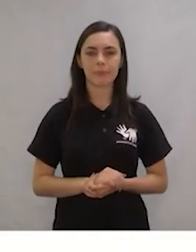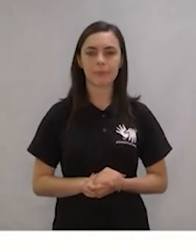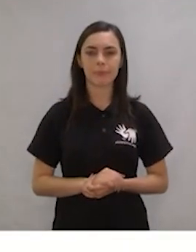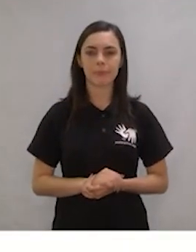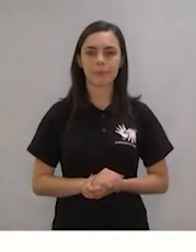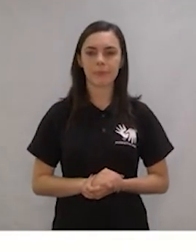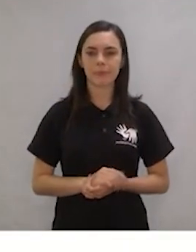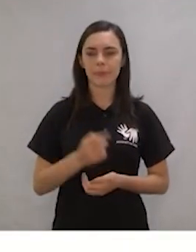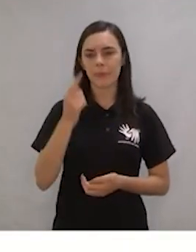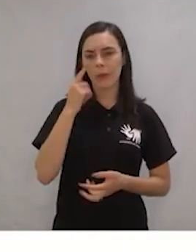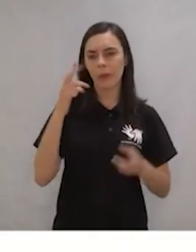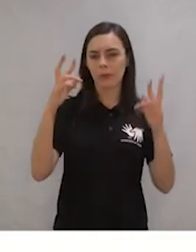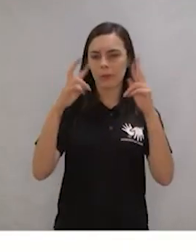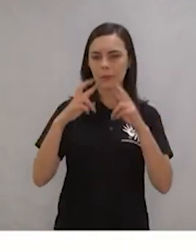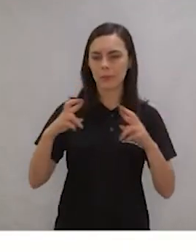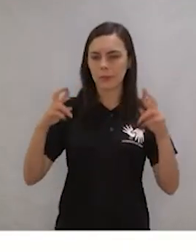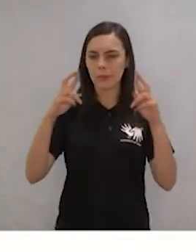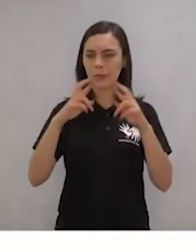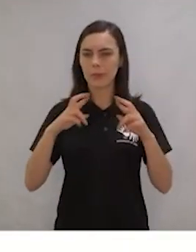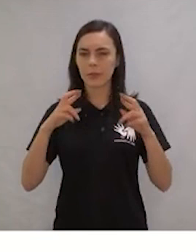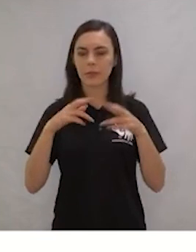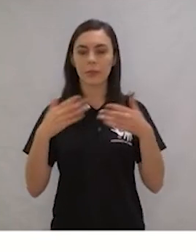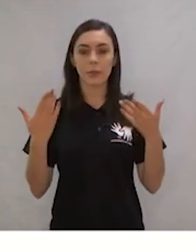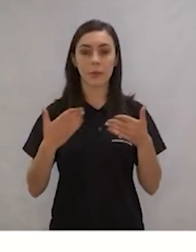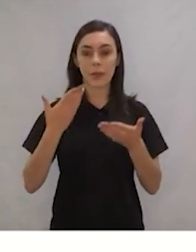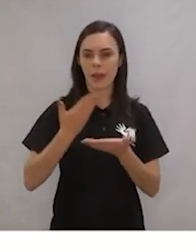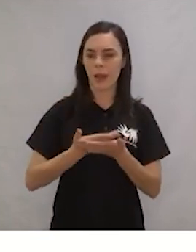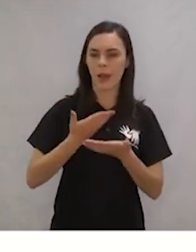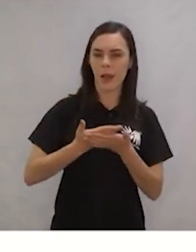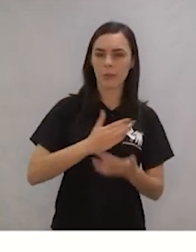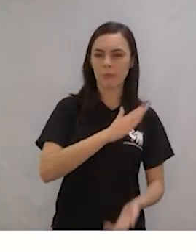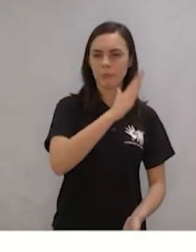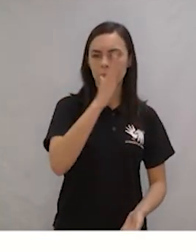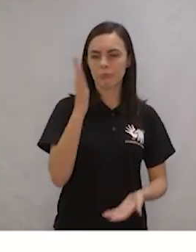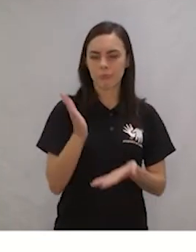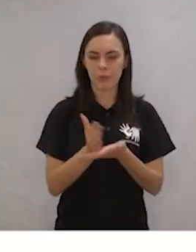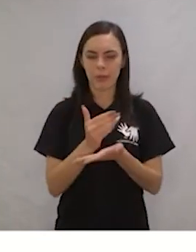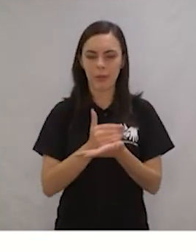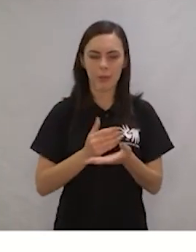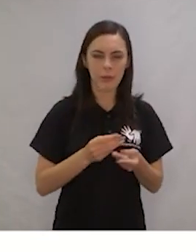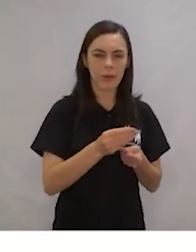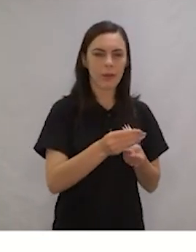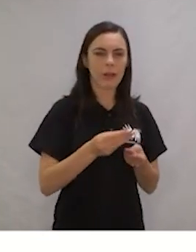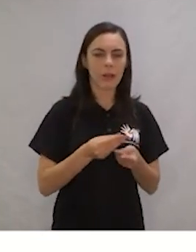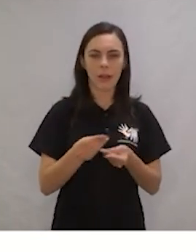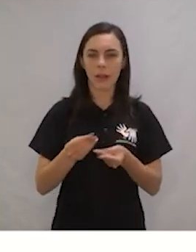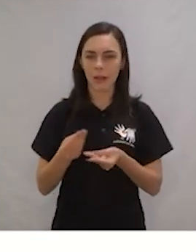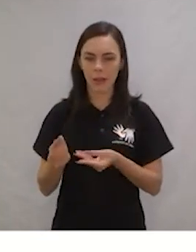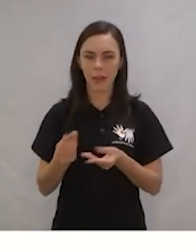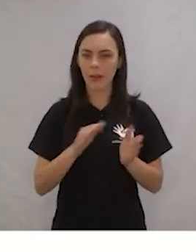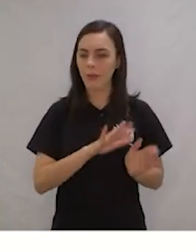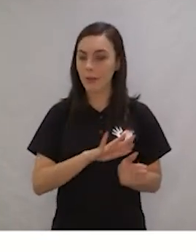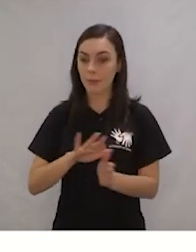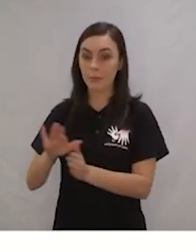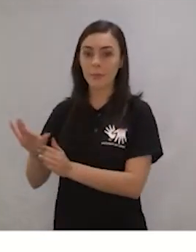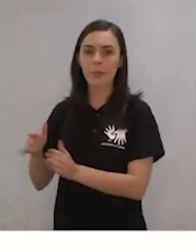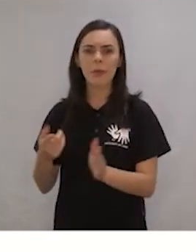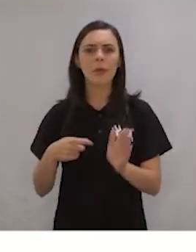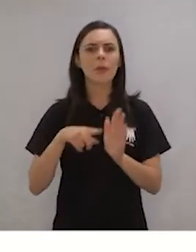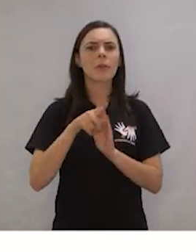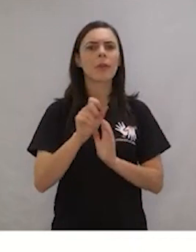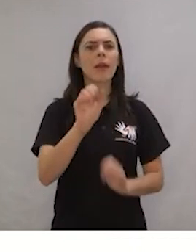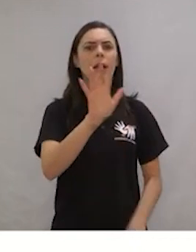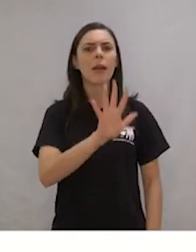Observando aqui, descontraindo, depois de tanto repartir, depois de tanto separar, qual é